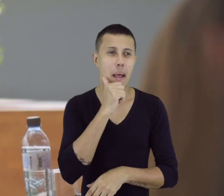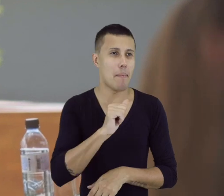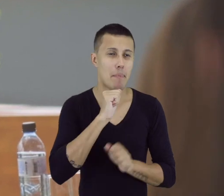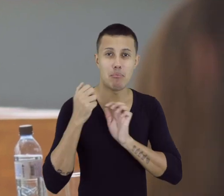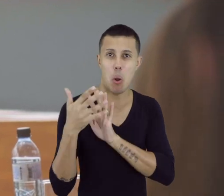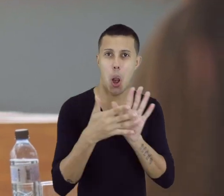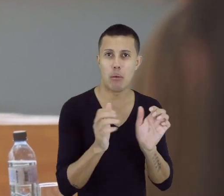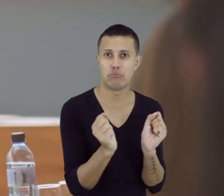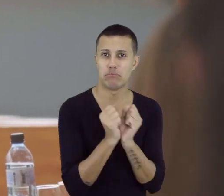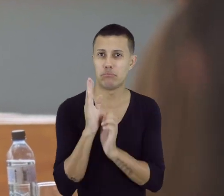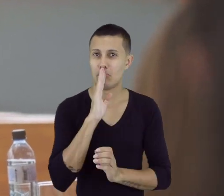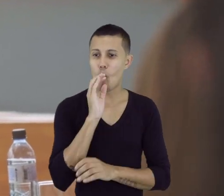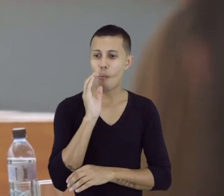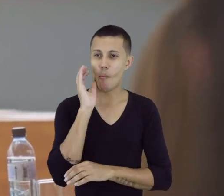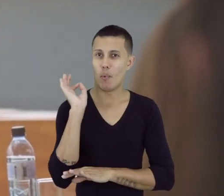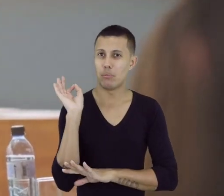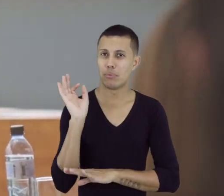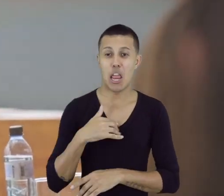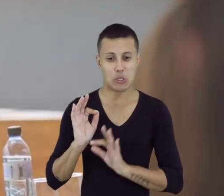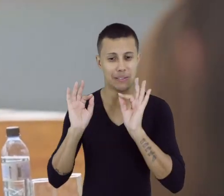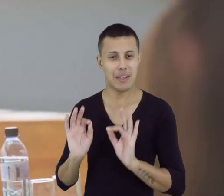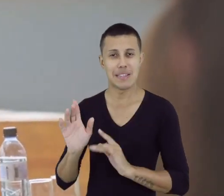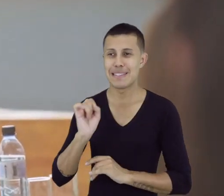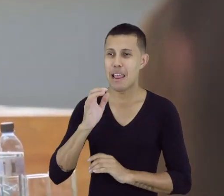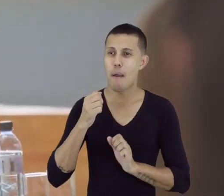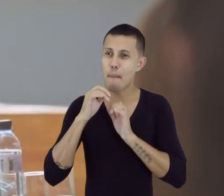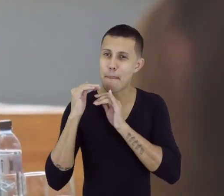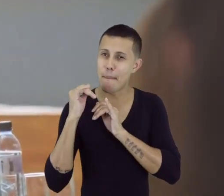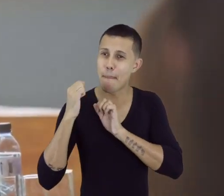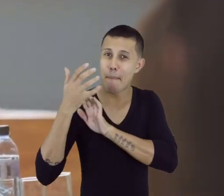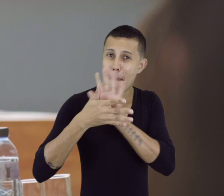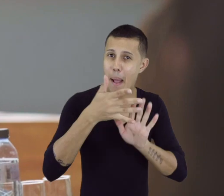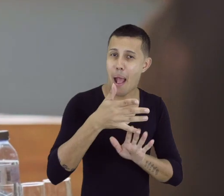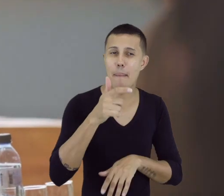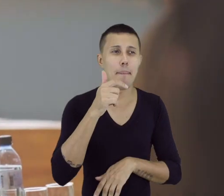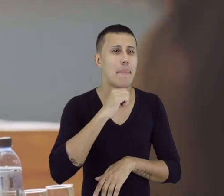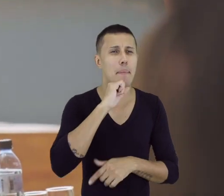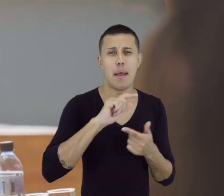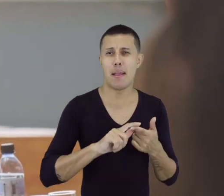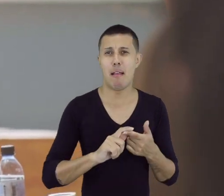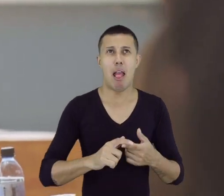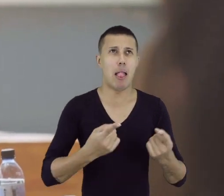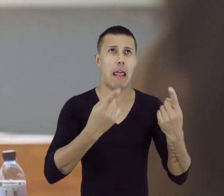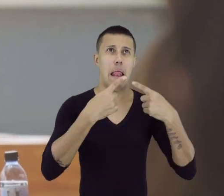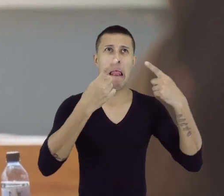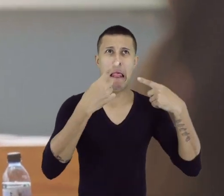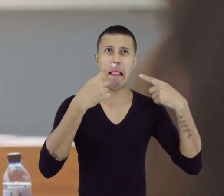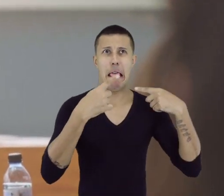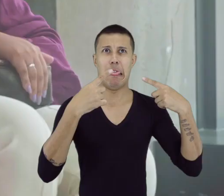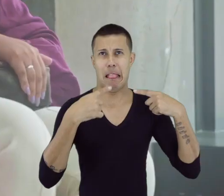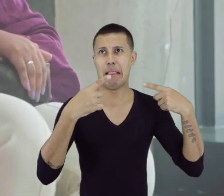falar para meu pai, sem falar para minhas irmãs, porque eu tinha certeza que se eu falasse para minha mãe dissesse muitas